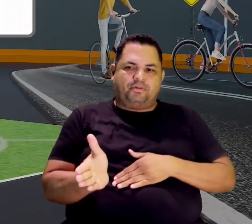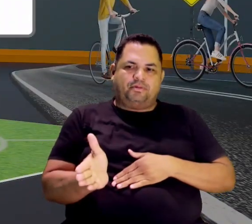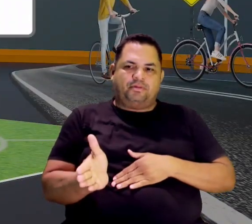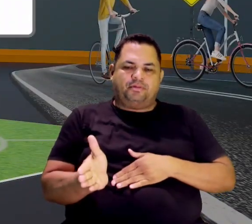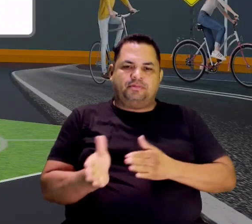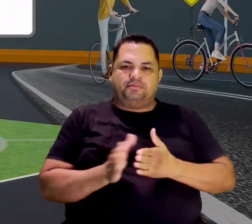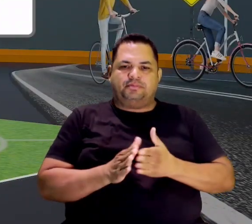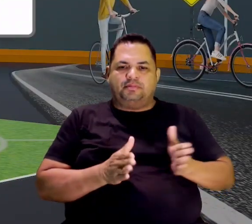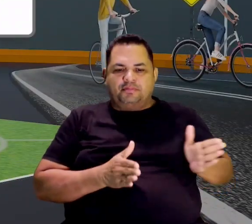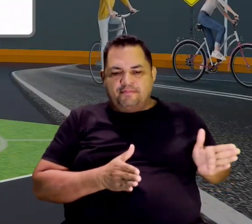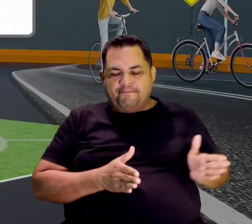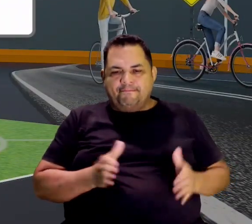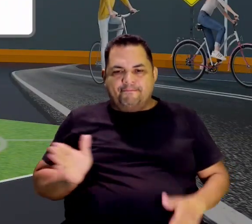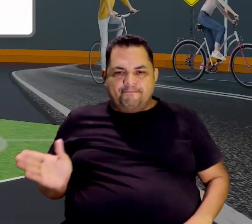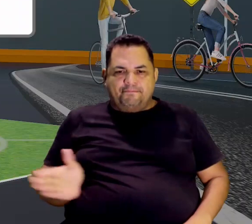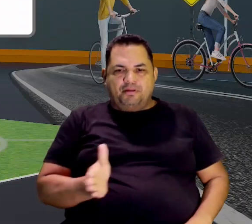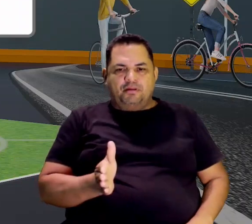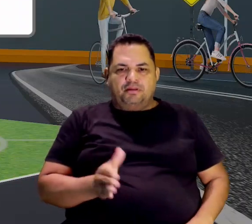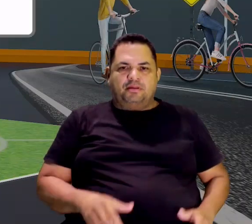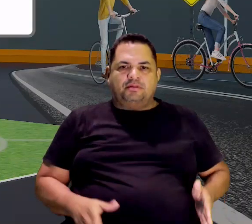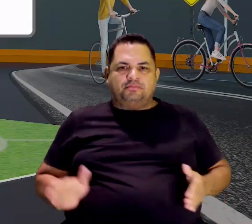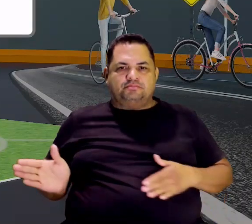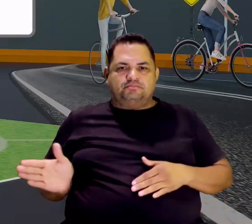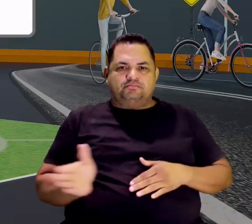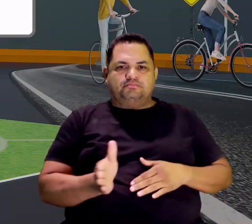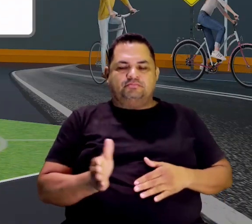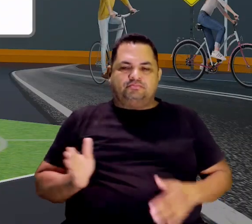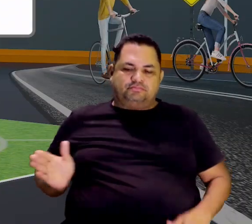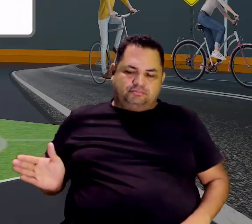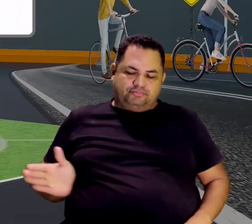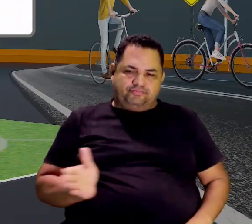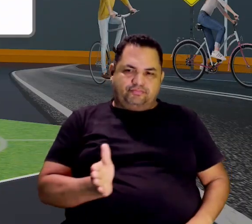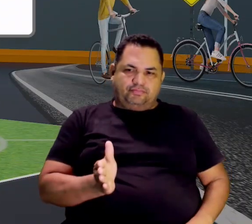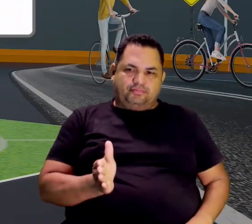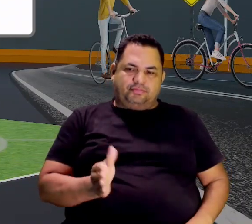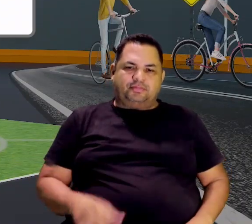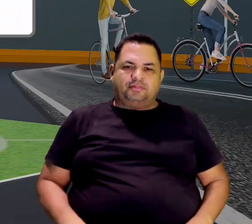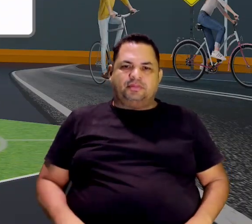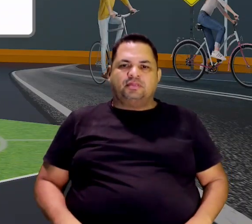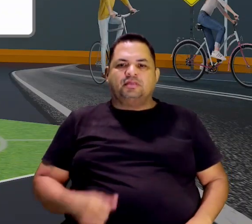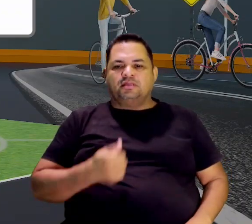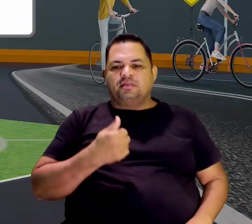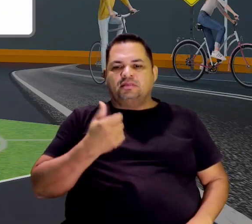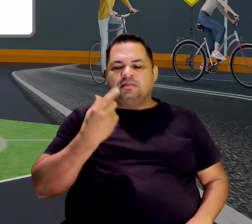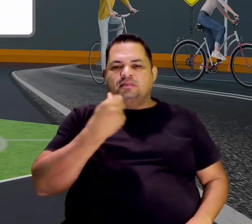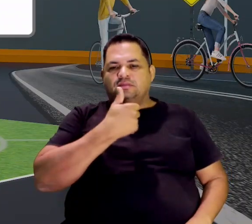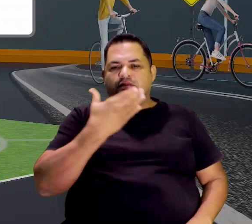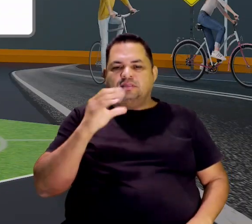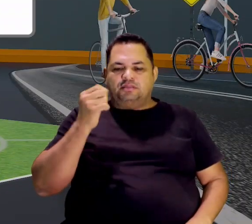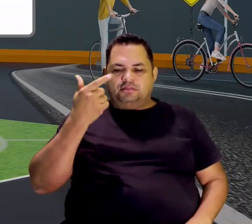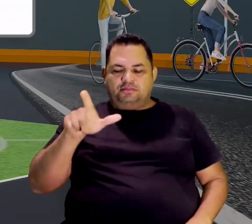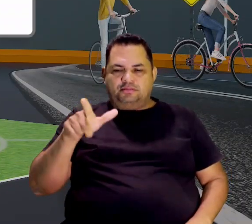de esporte, que gosta aí de se exercitar, e essa galera eu gosto também, a galera do bem, né? E aí eu trago para você aqui,